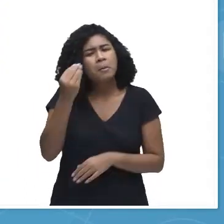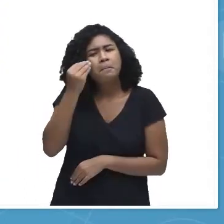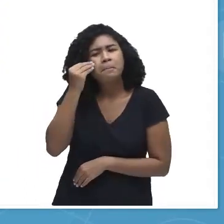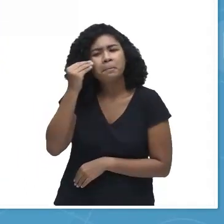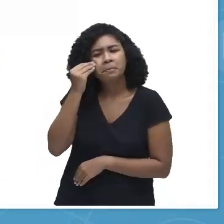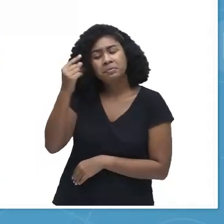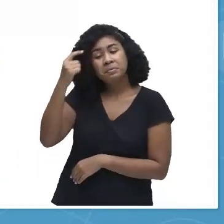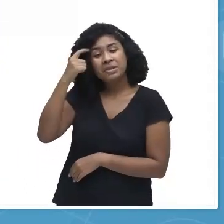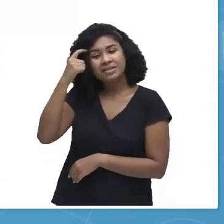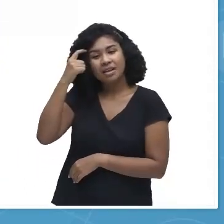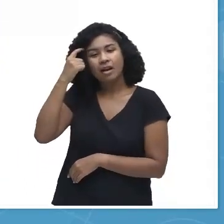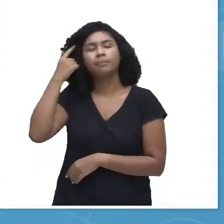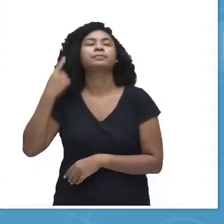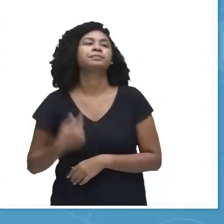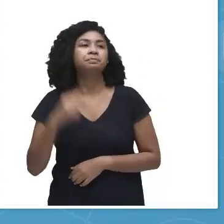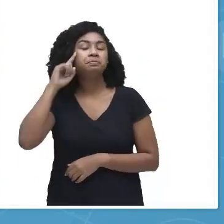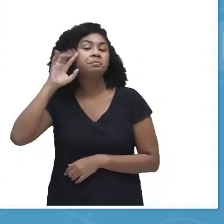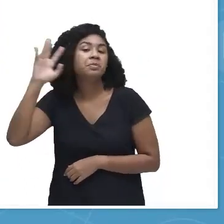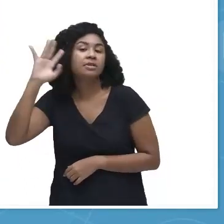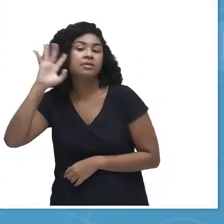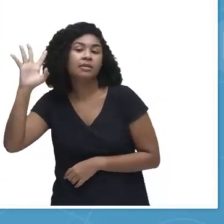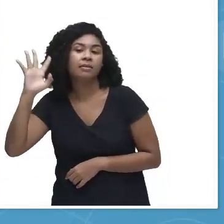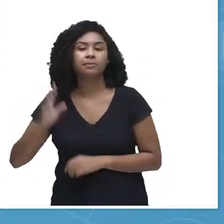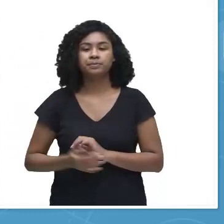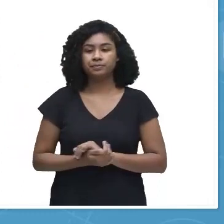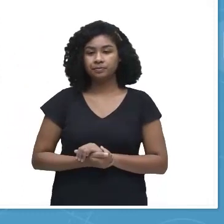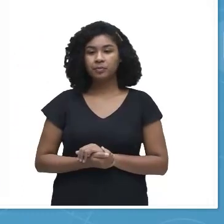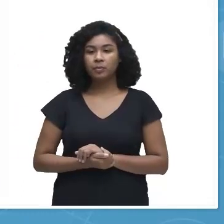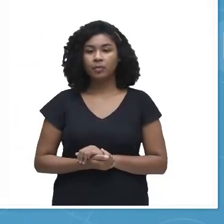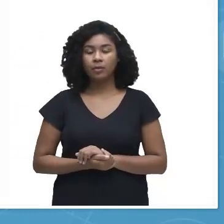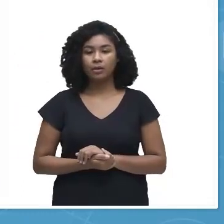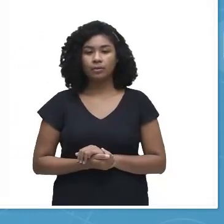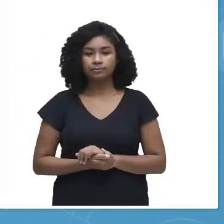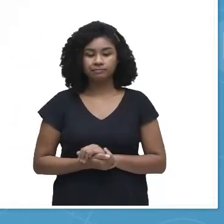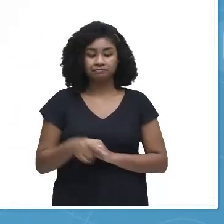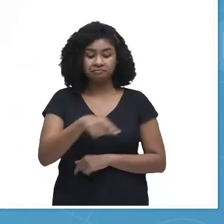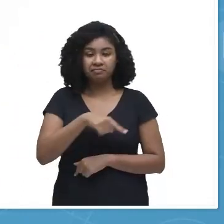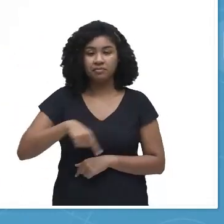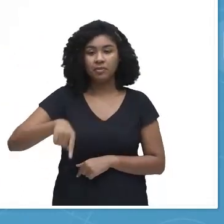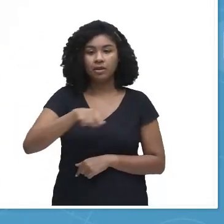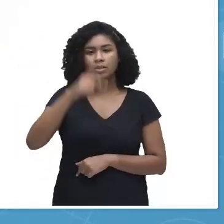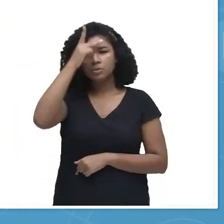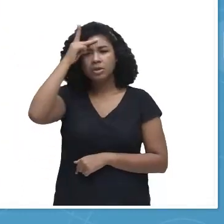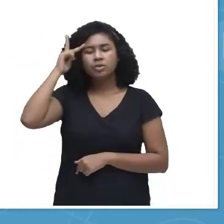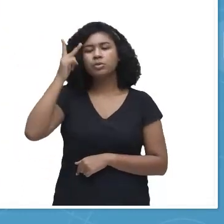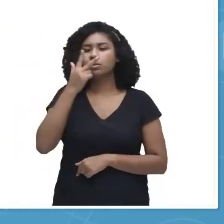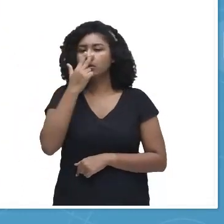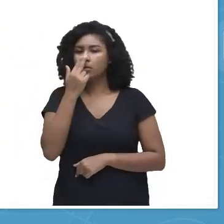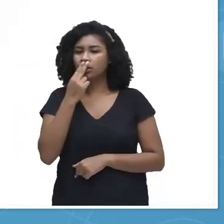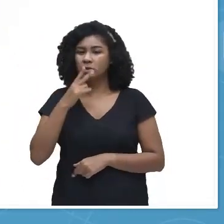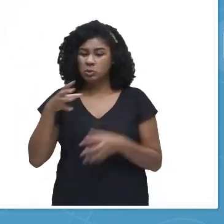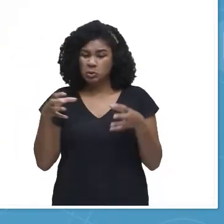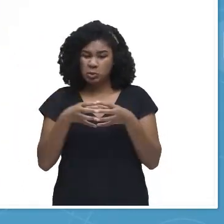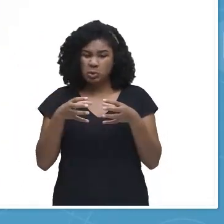imaginação para trabalhar, para fluir um pouquinho mais. Vamos imaginar que esses escravos eram abarrotados nesse